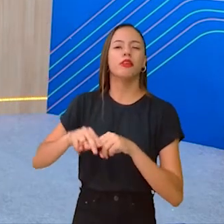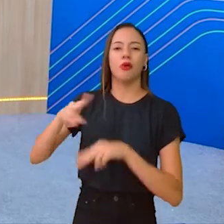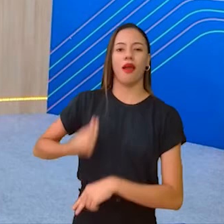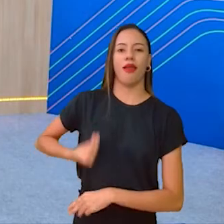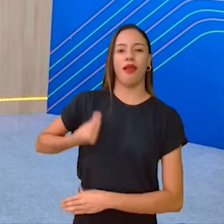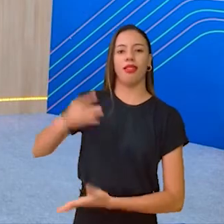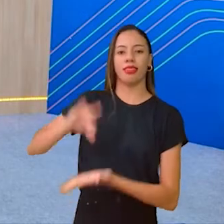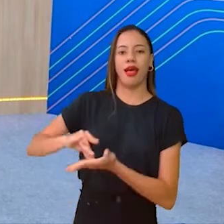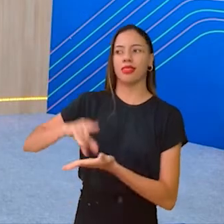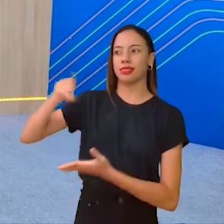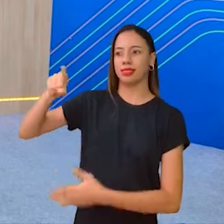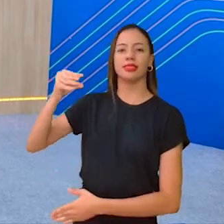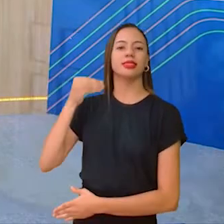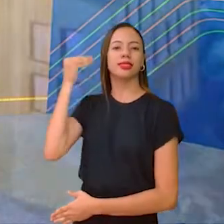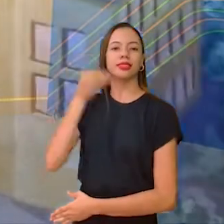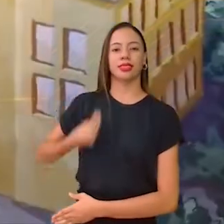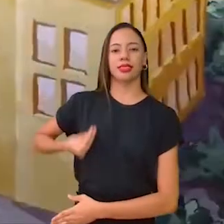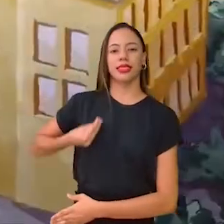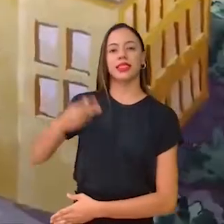junto? Vamos embora. Vamos lá.